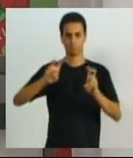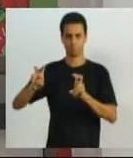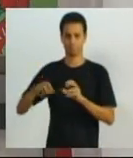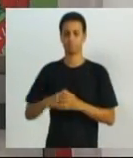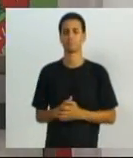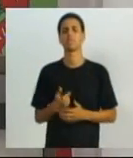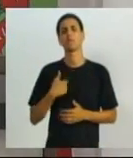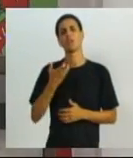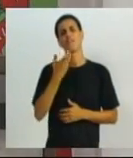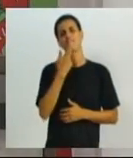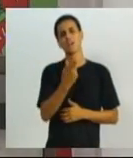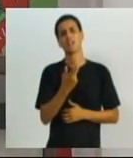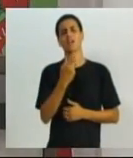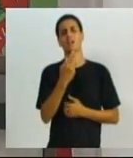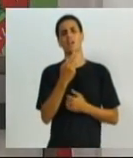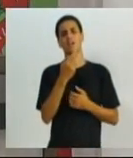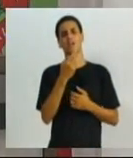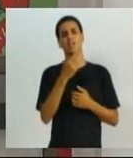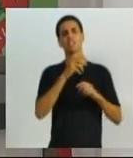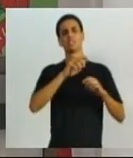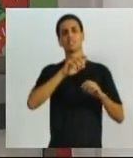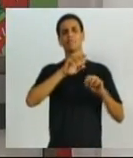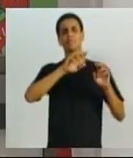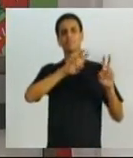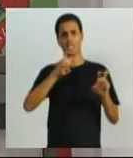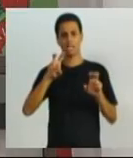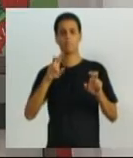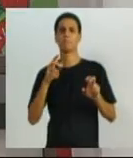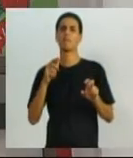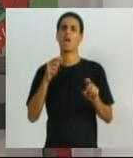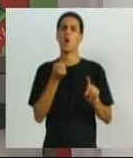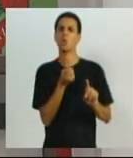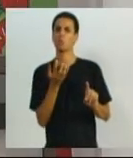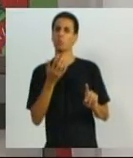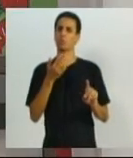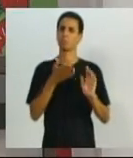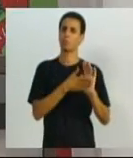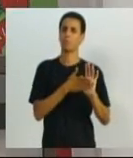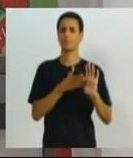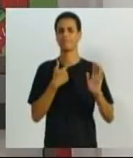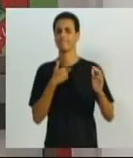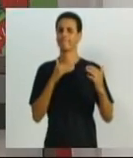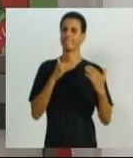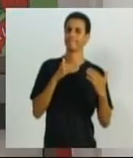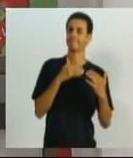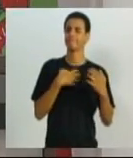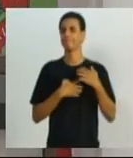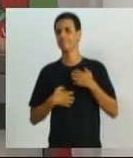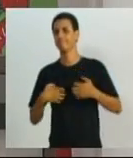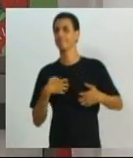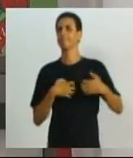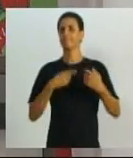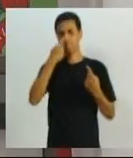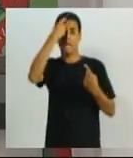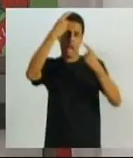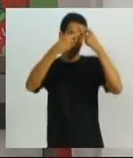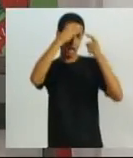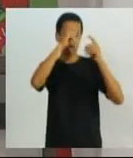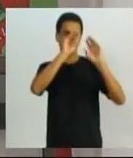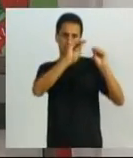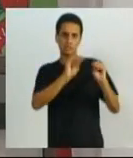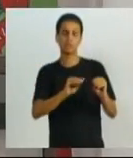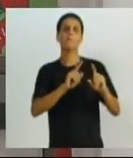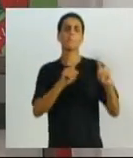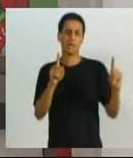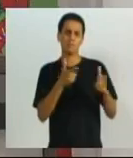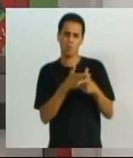pouco sobre essas questões. Eu tenho, talvez, divergência com uma outra proposta que tem nesse coletivo de ideias, mas concordância